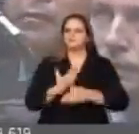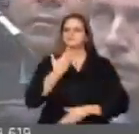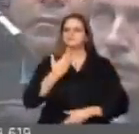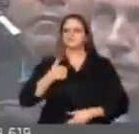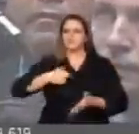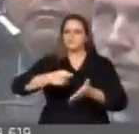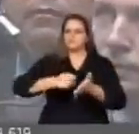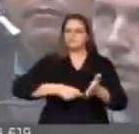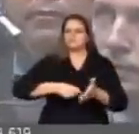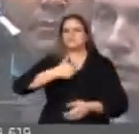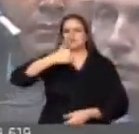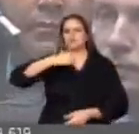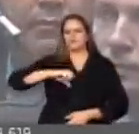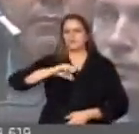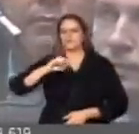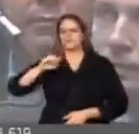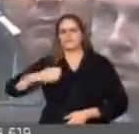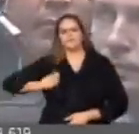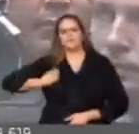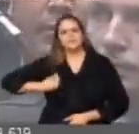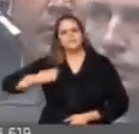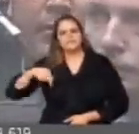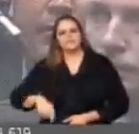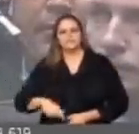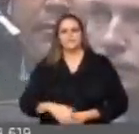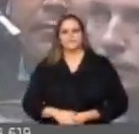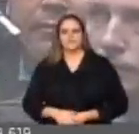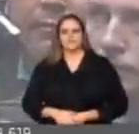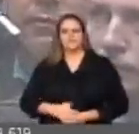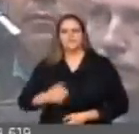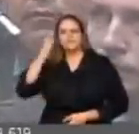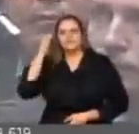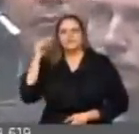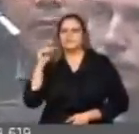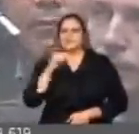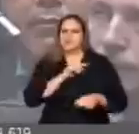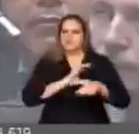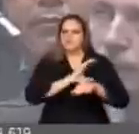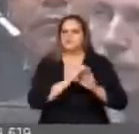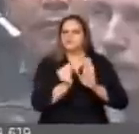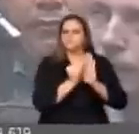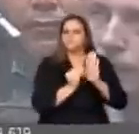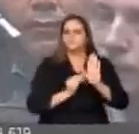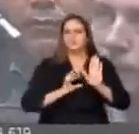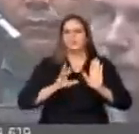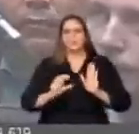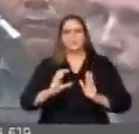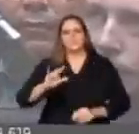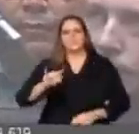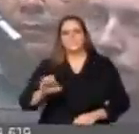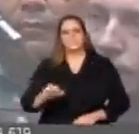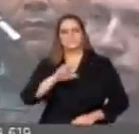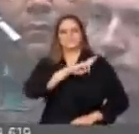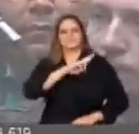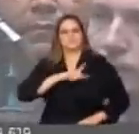que fui de 1988, sabendo que lá estão os crimes de responsabilidades, e a presidente